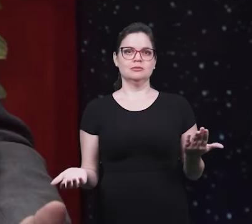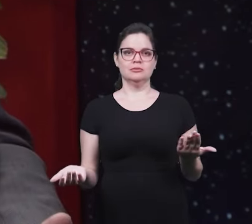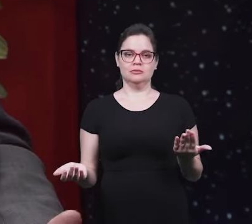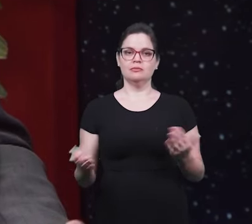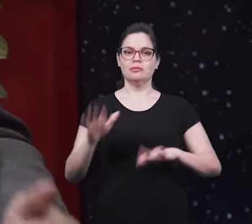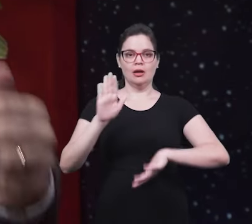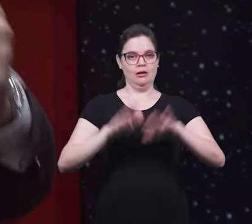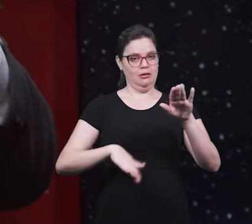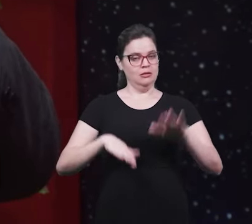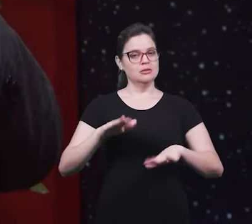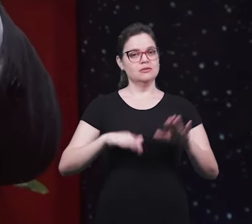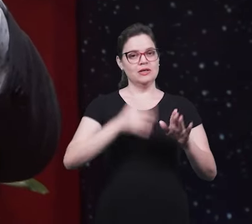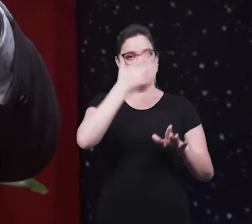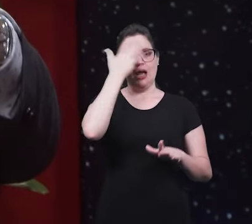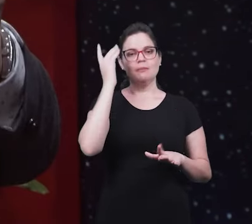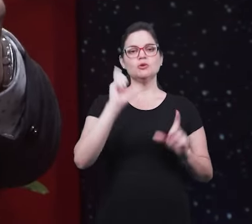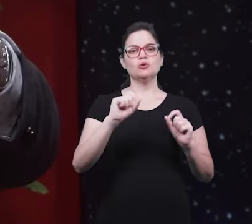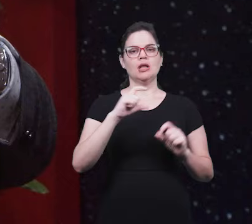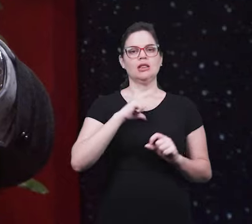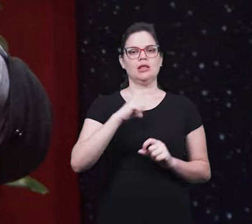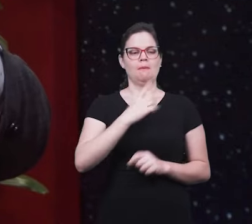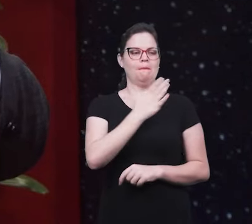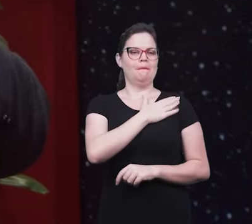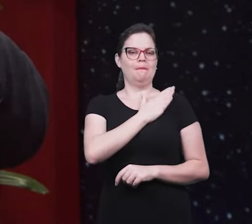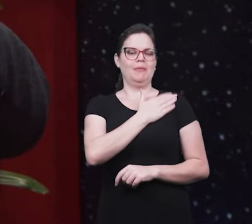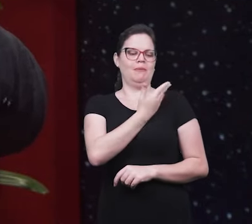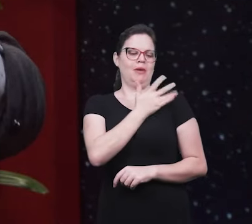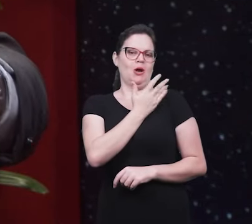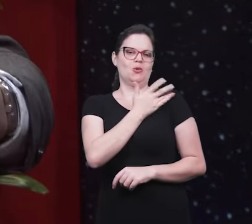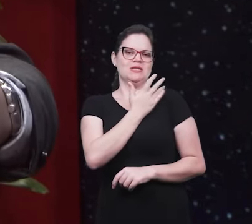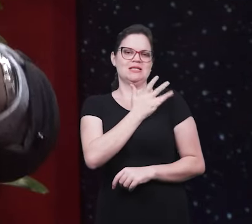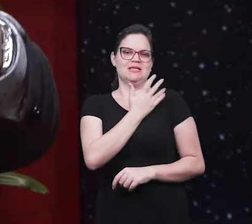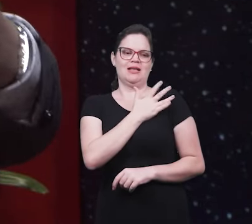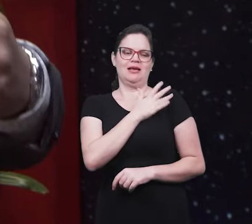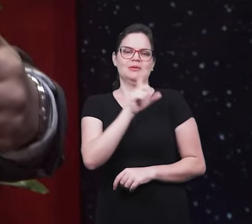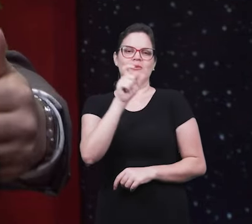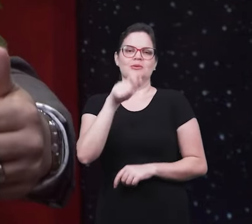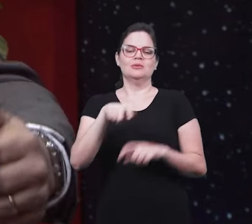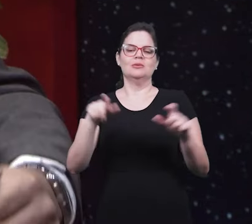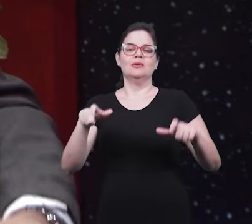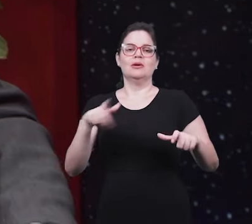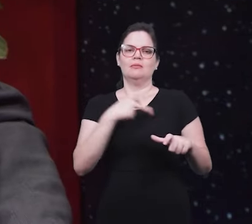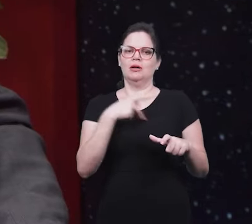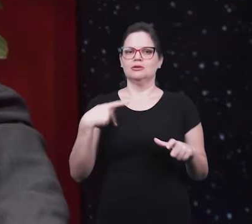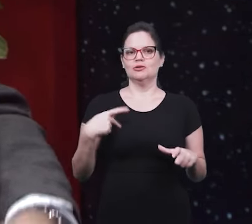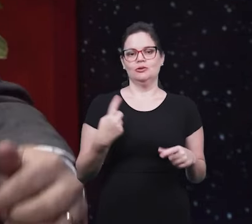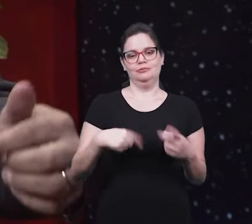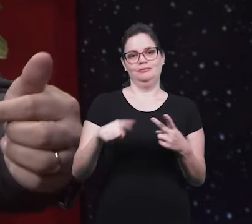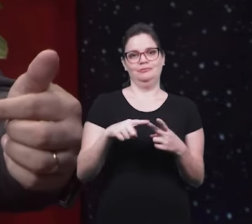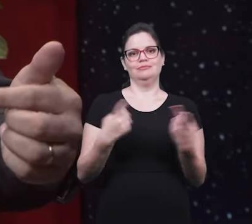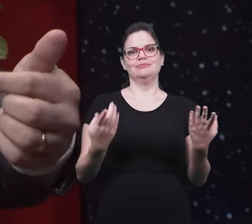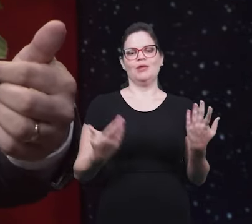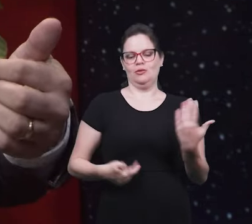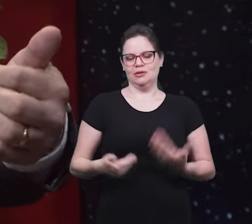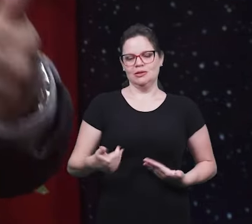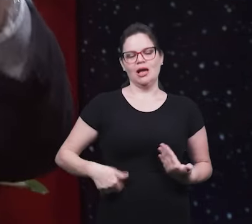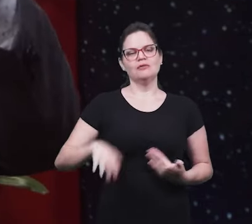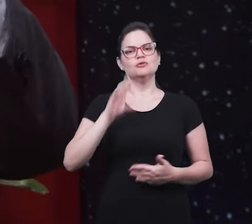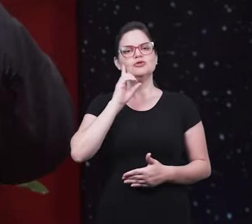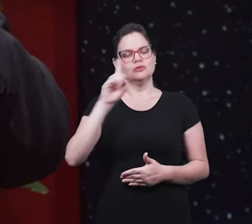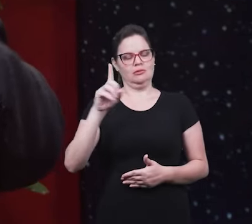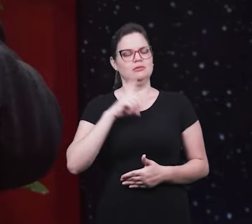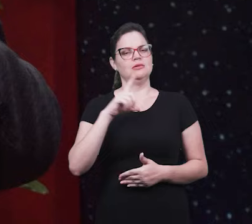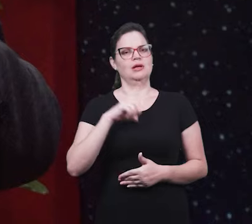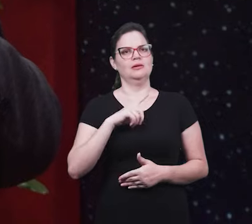relação ao evangelho, preconceito em relação a ministério, aos servos de Deus, porque às vezes há